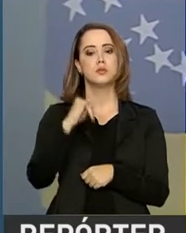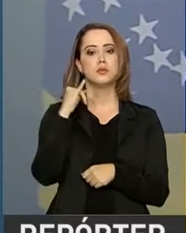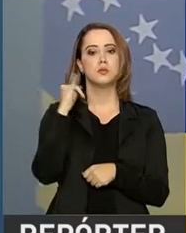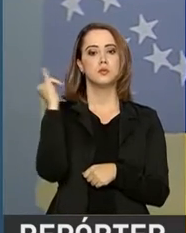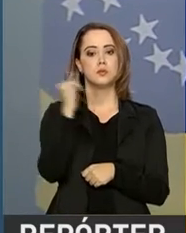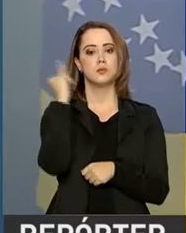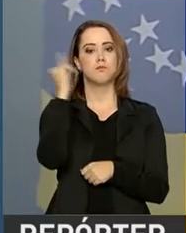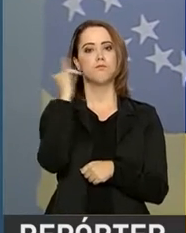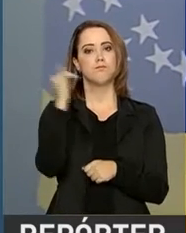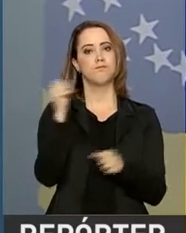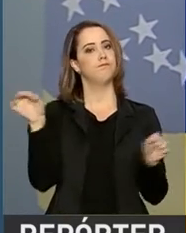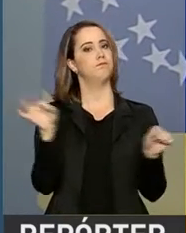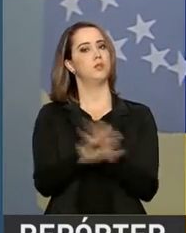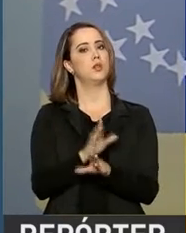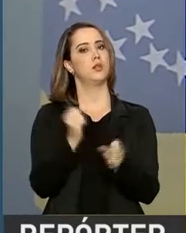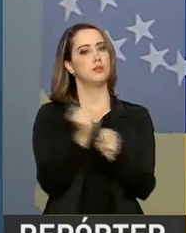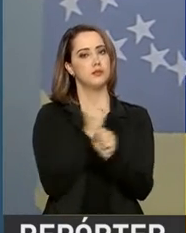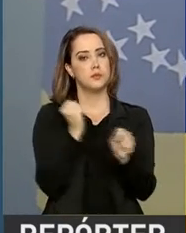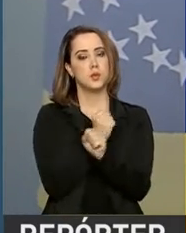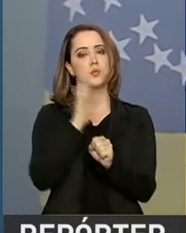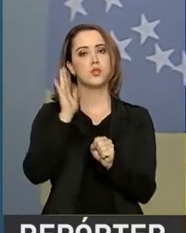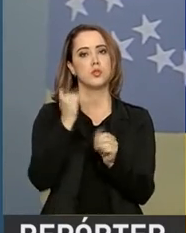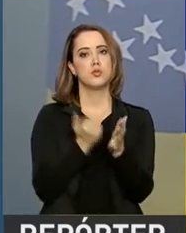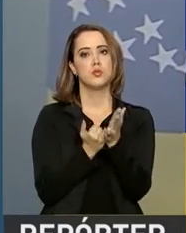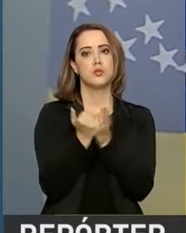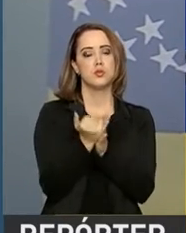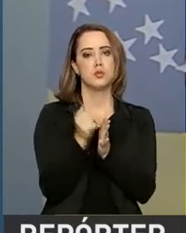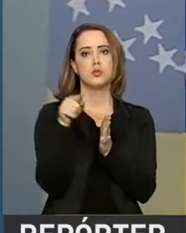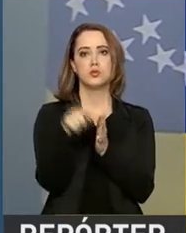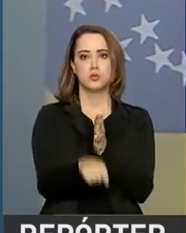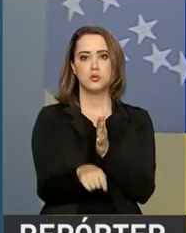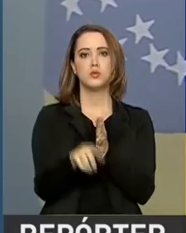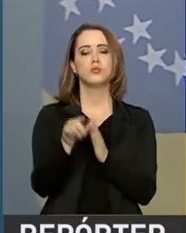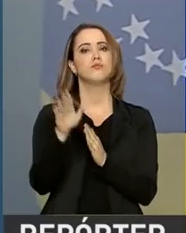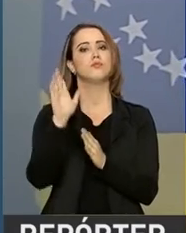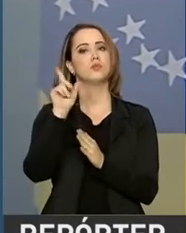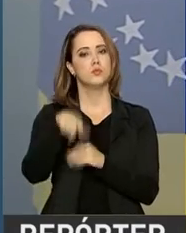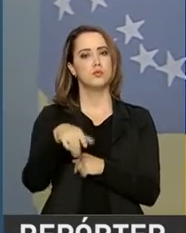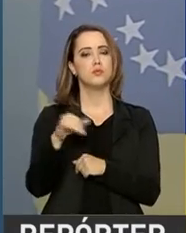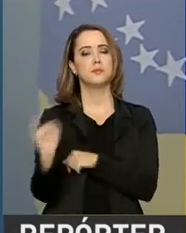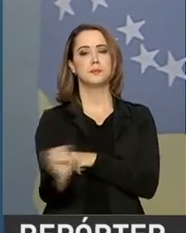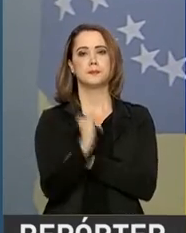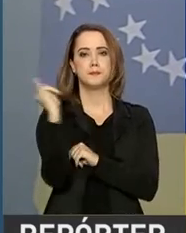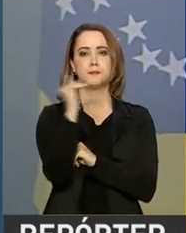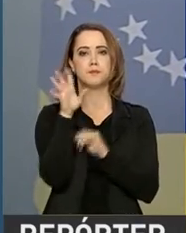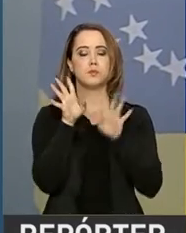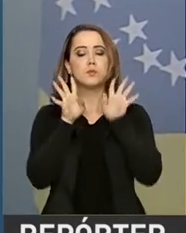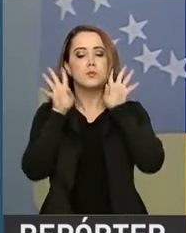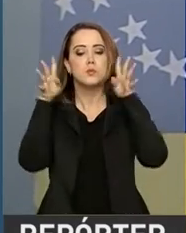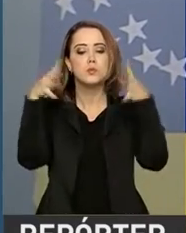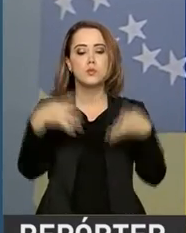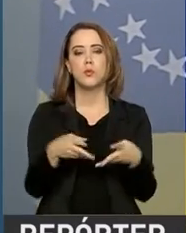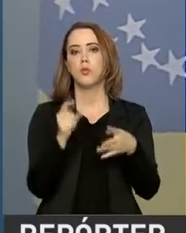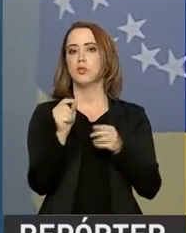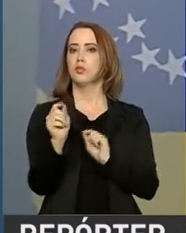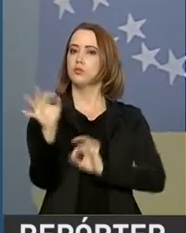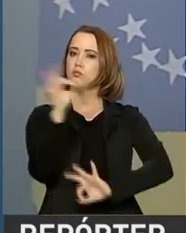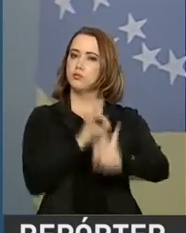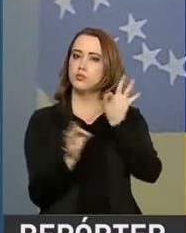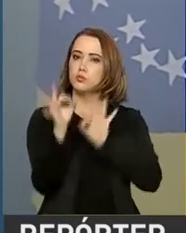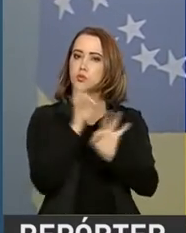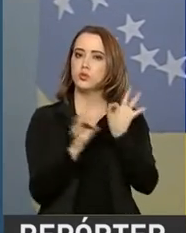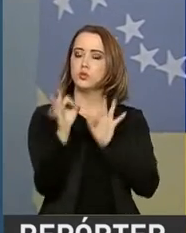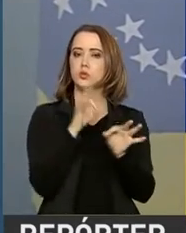conclusão das obras em andamentos isso seja o principal foco de planejamento de organização do ministério